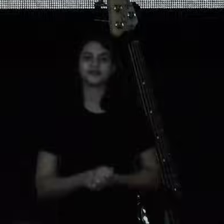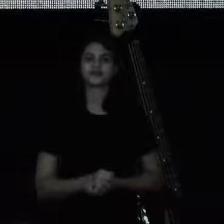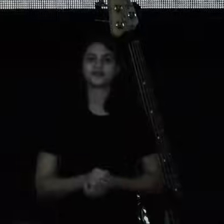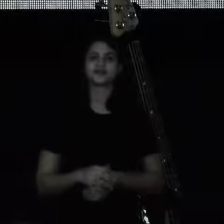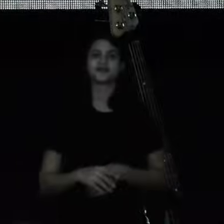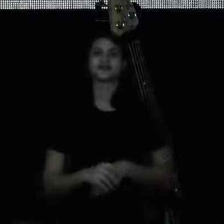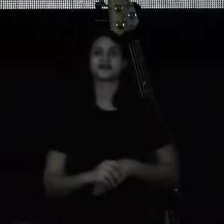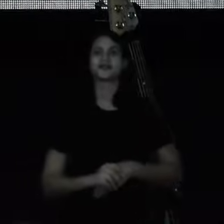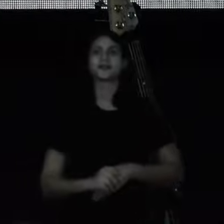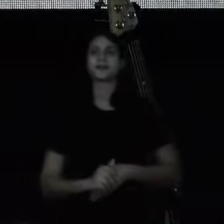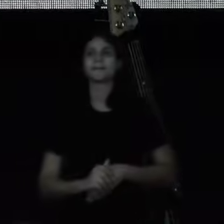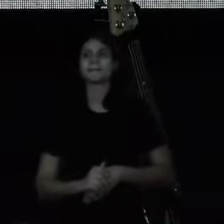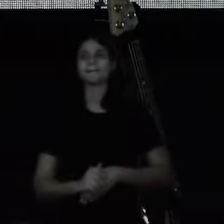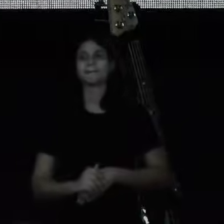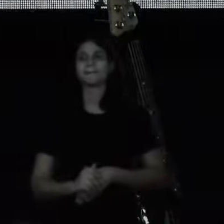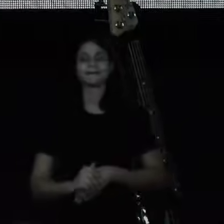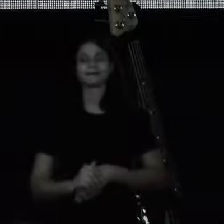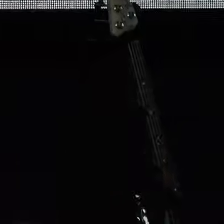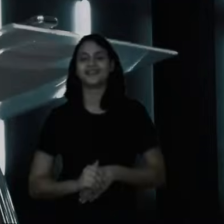da Grandeza.